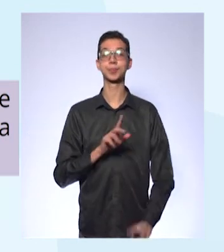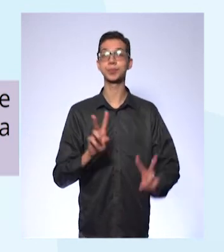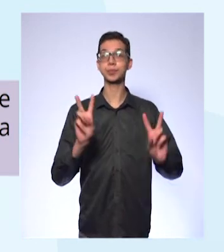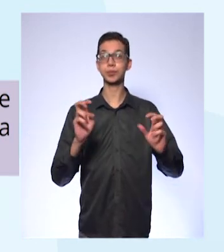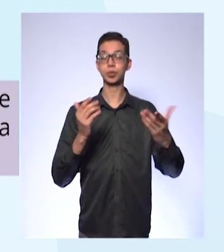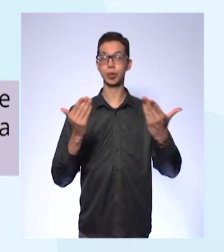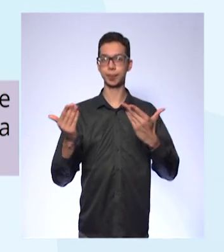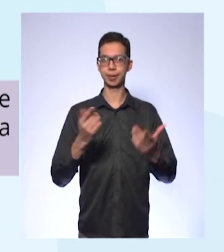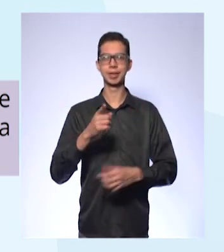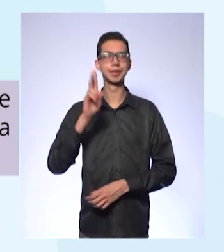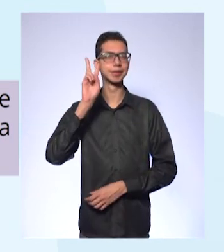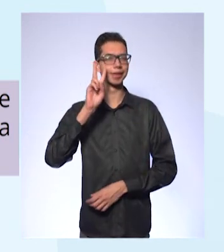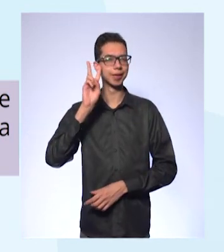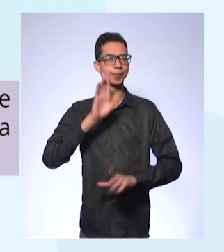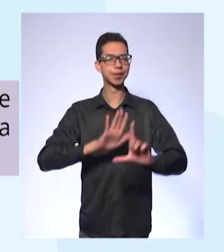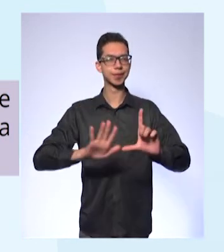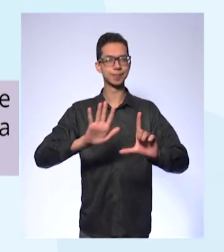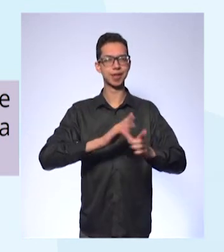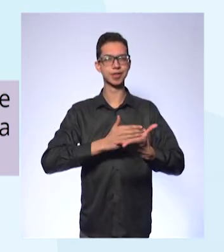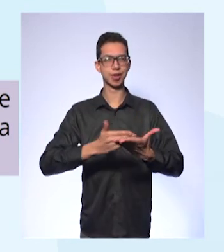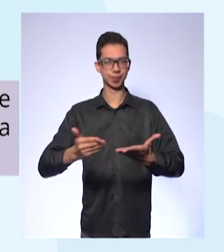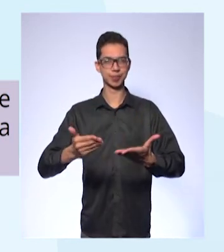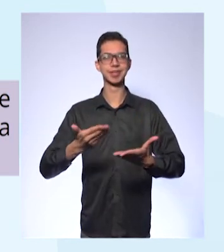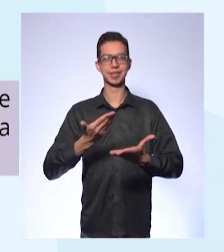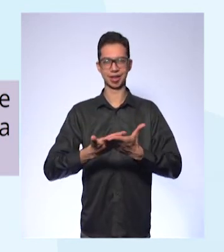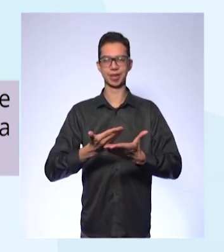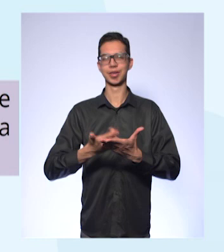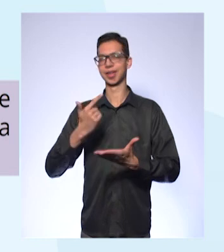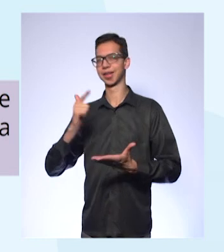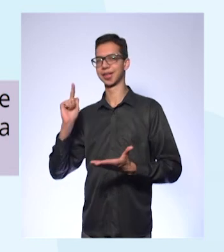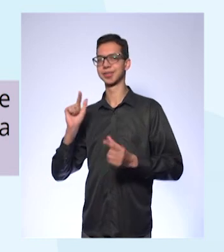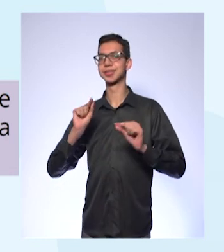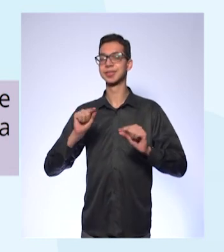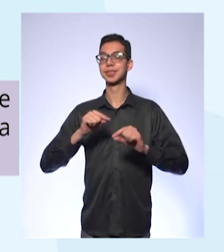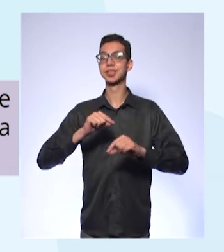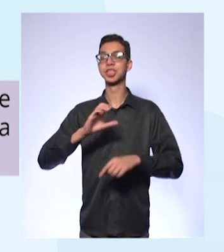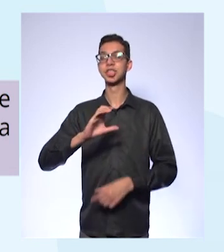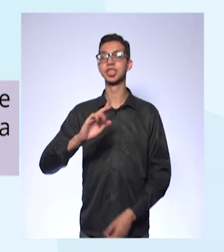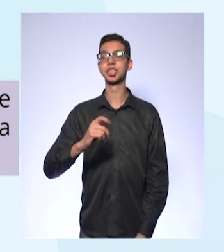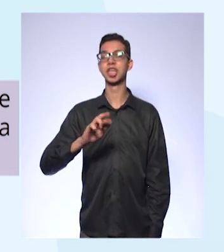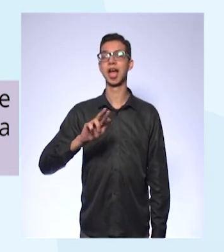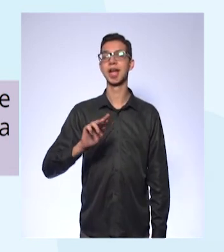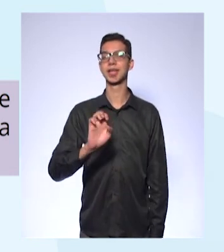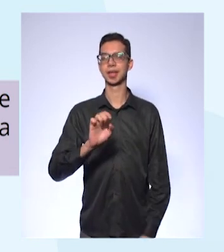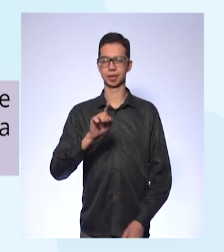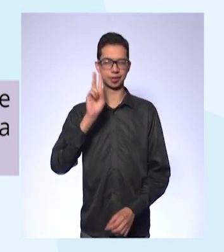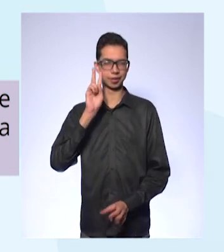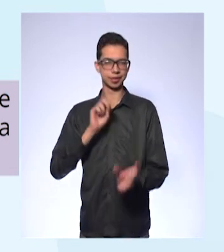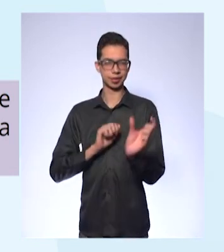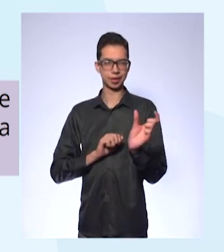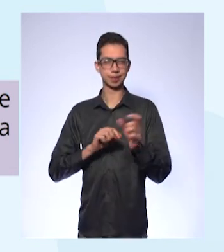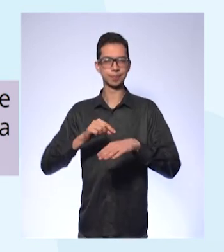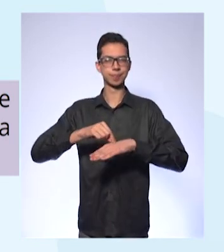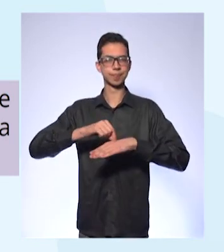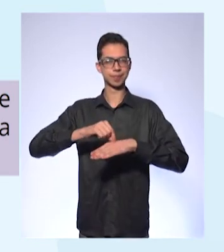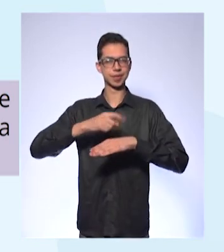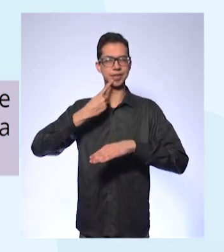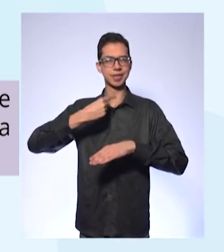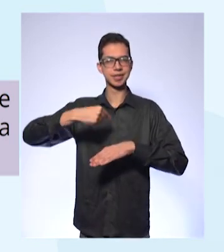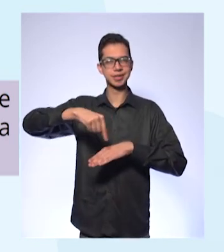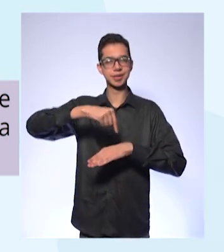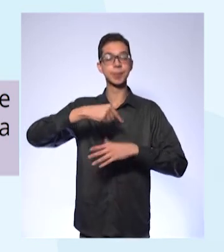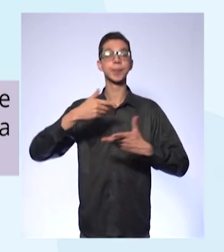começo da aula, aquela imagem do Shark, né? Vamos lá. Política centralizadora e autoritária que vigorou durante